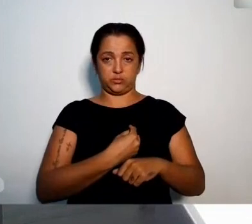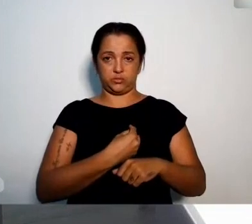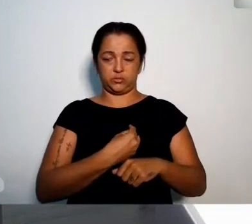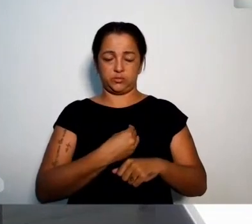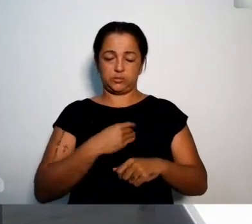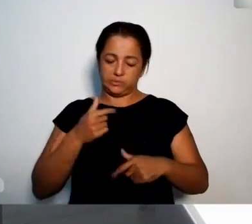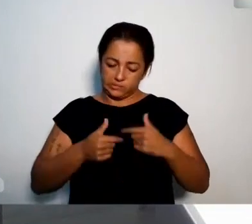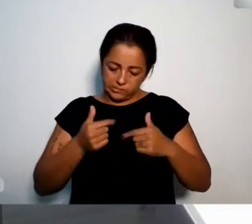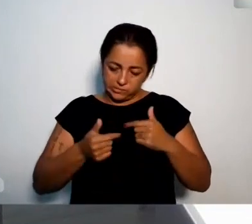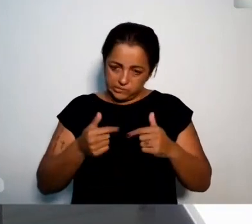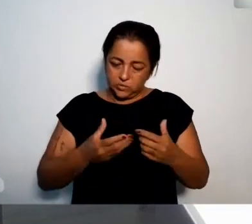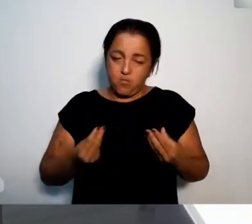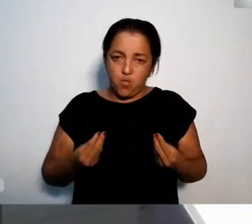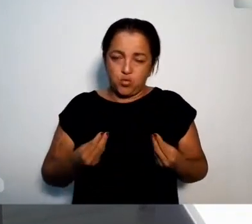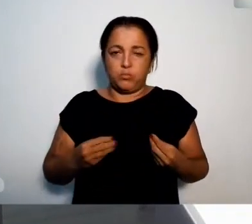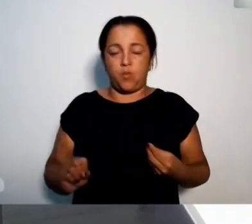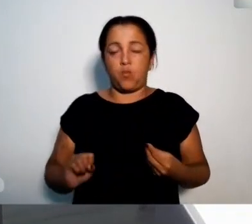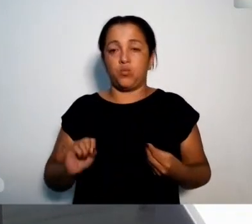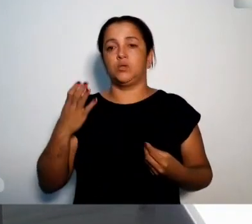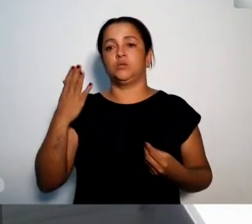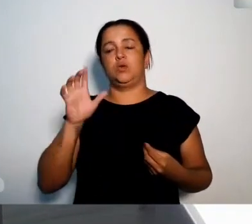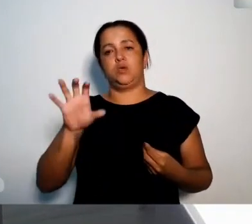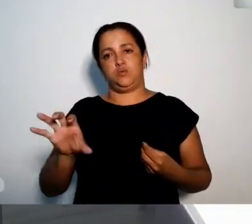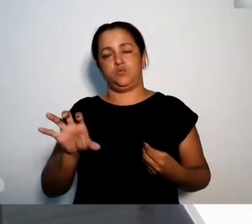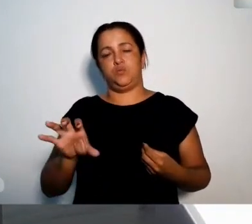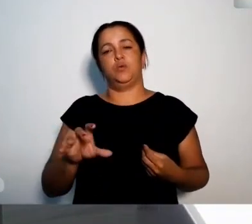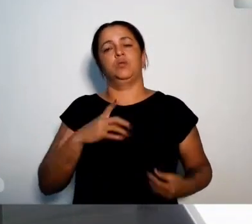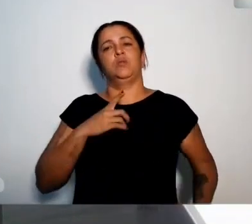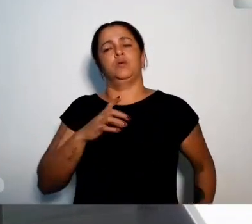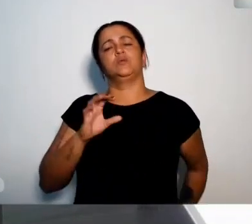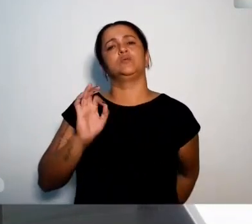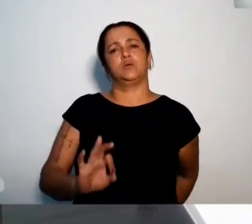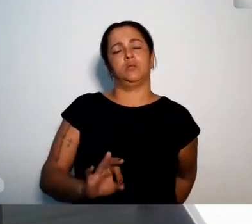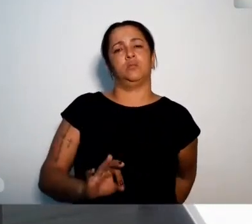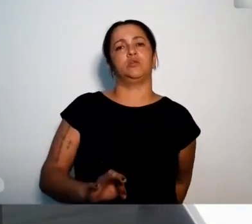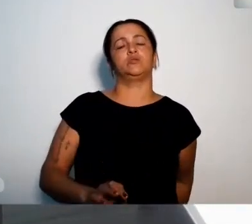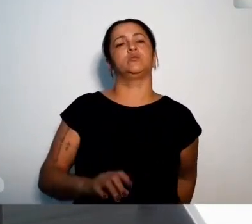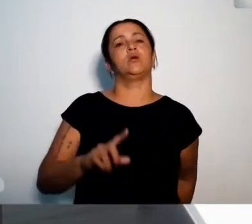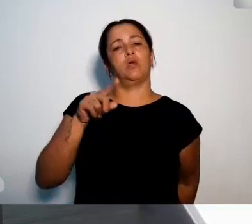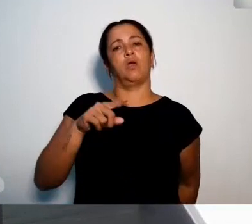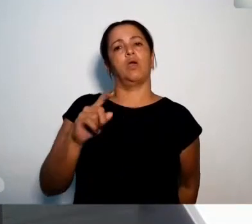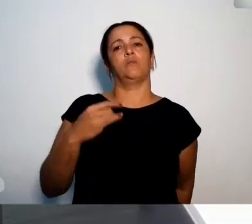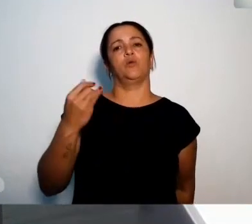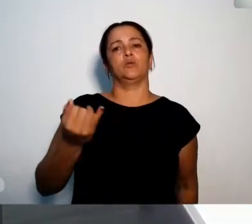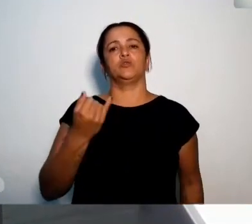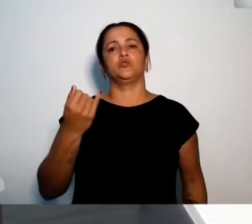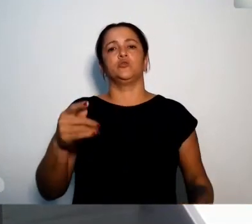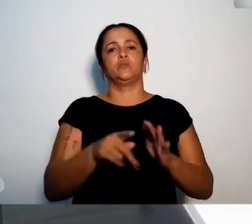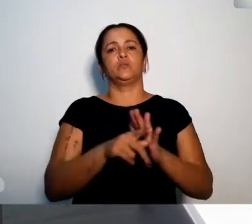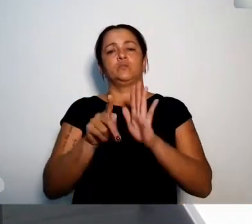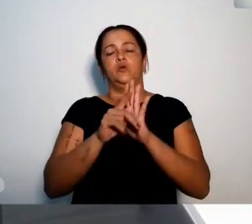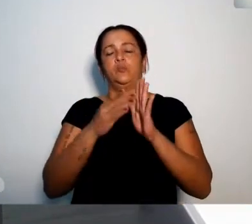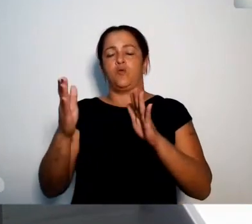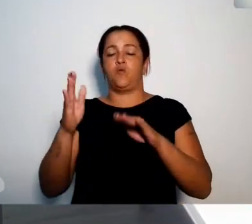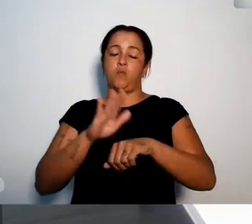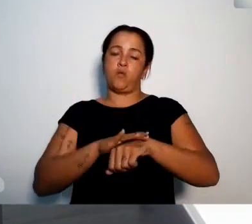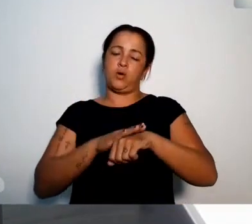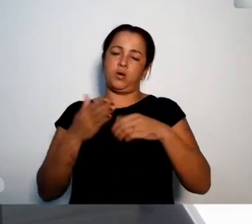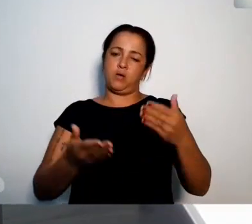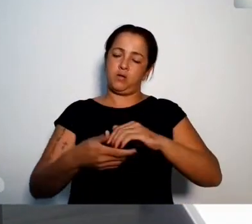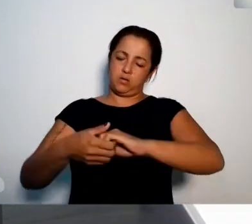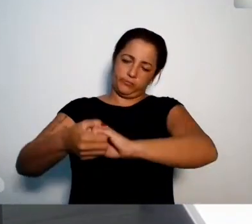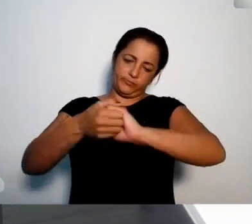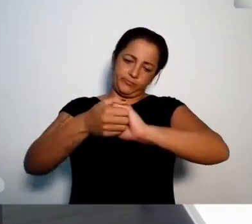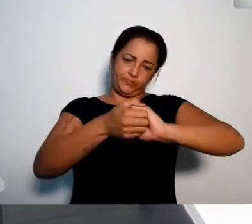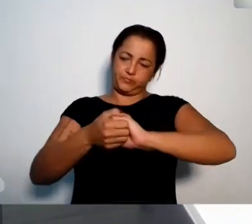isso acontecesse. Certamente, eles foram fundamentais para que a gente pudesse chegar nesse momento. Então, deixo aqui o meu cumprimento aos procuradores do